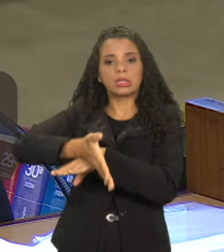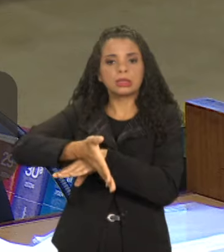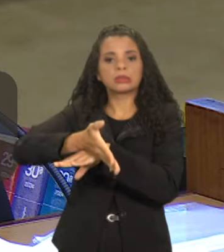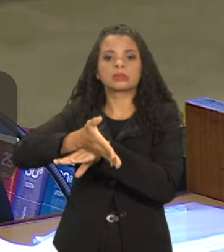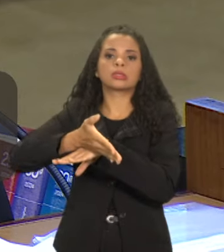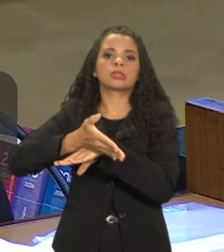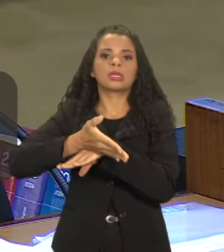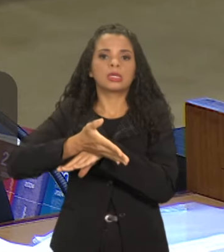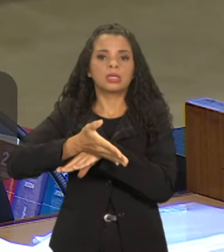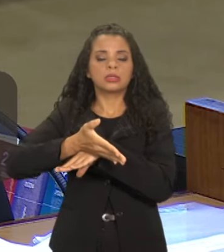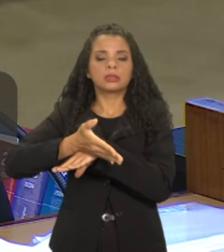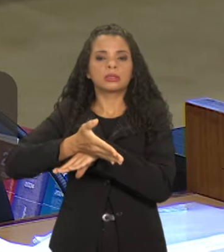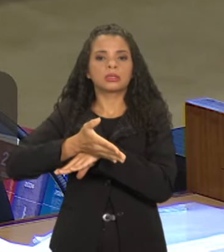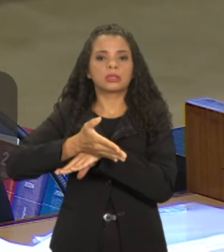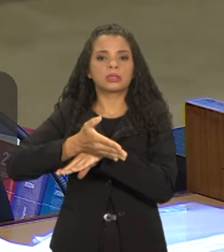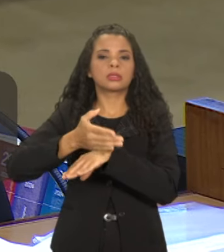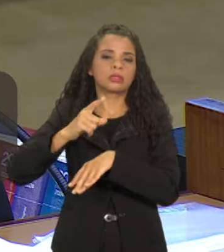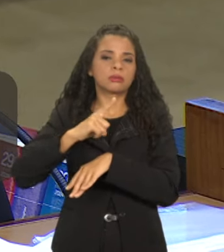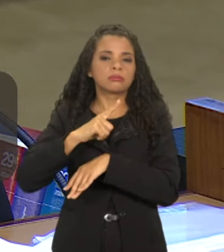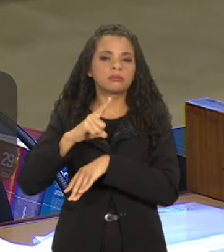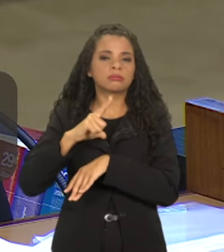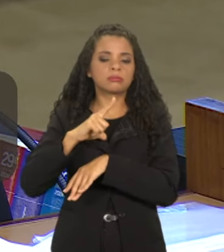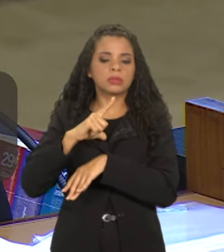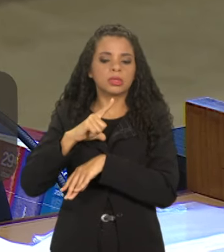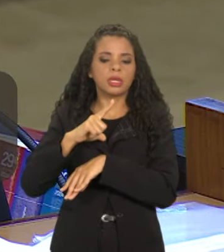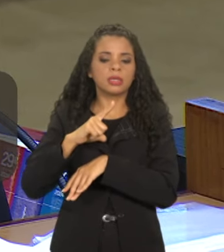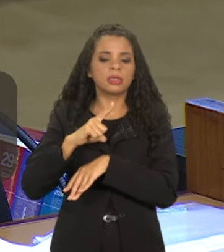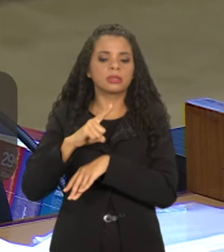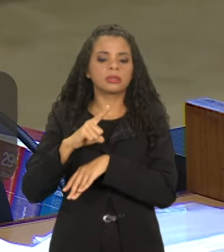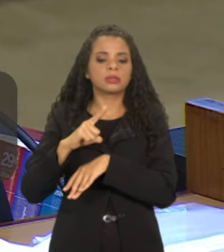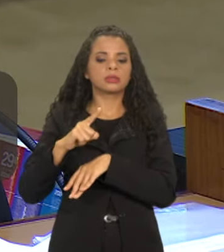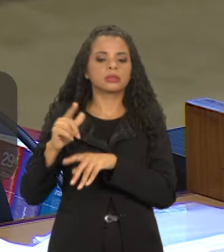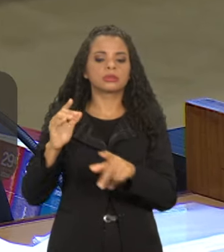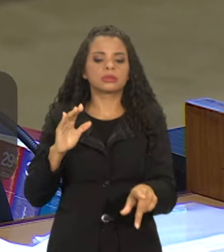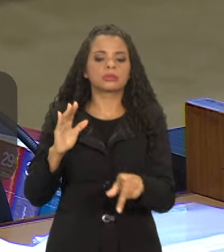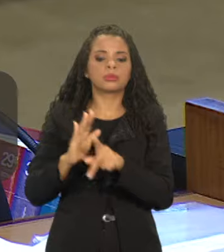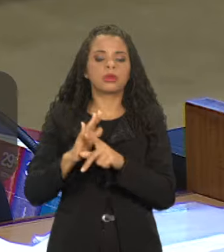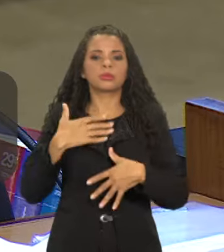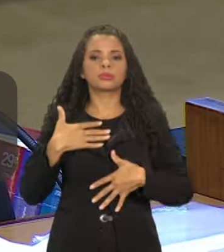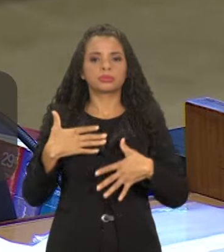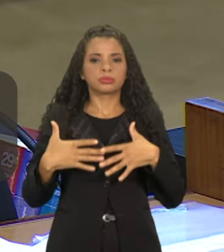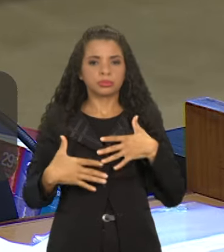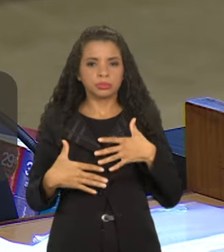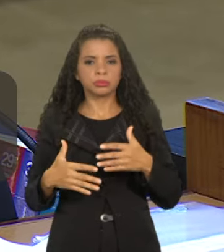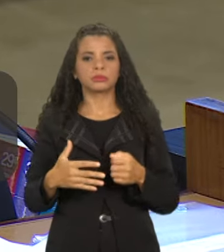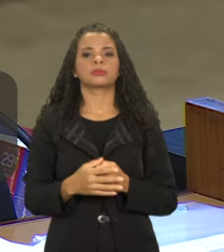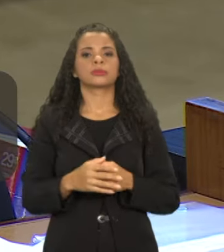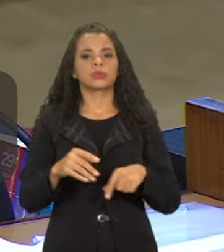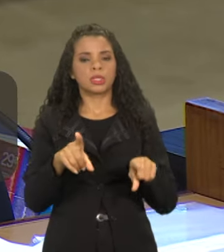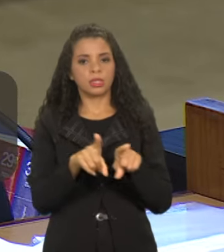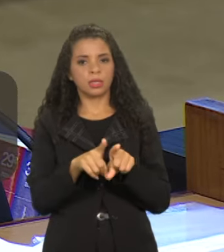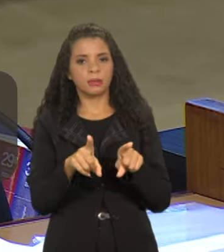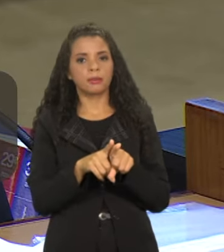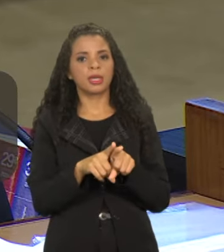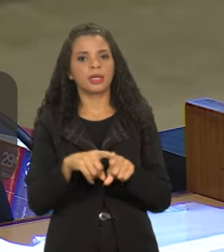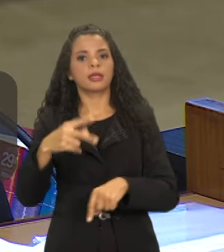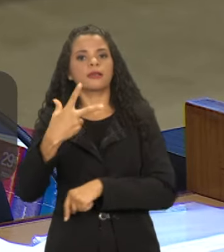ser inoculado com substância em seu próprio organismo, vírgula, inclusive